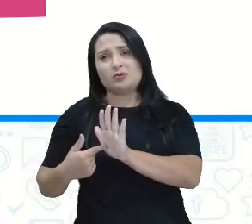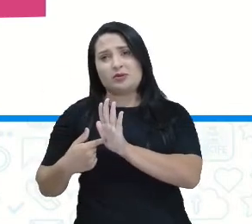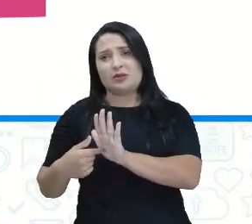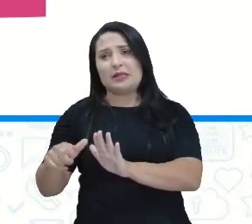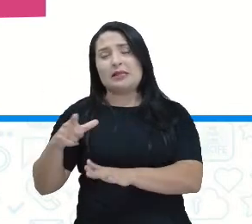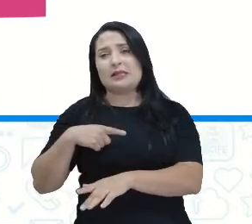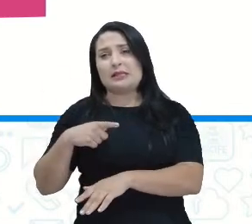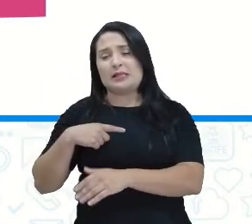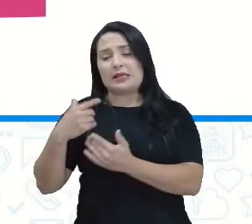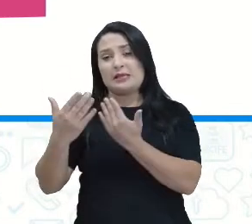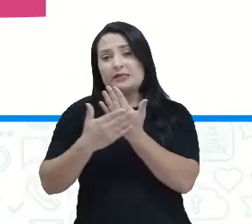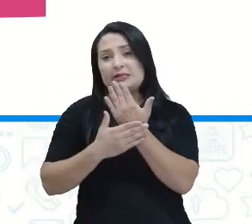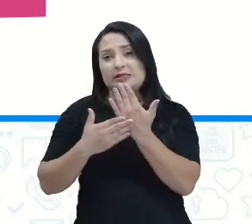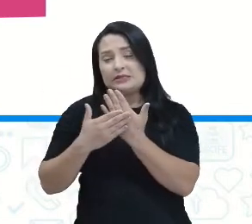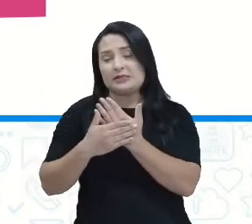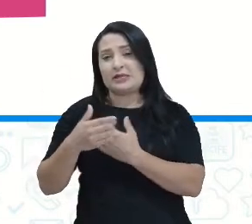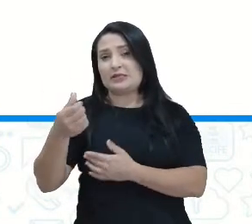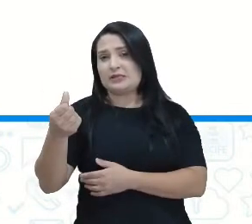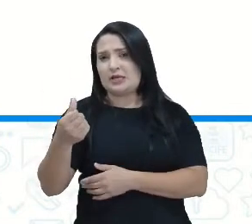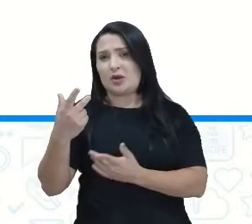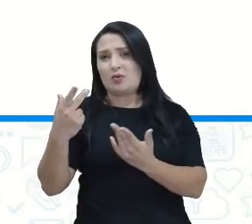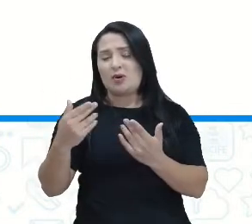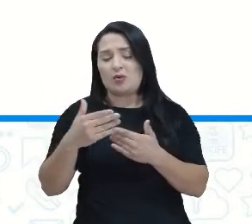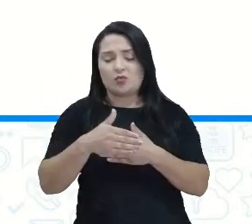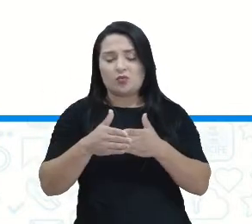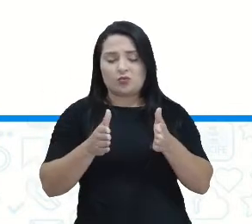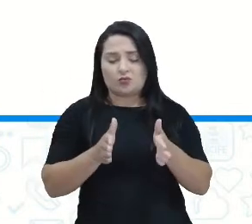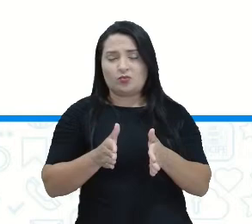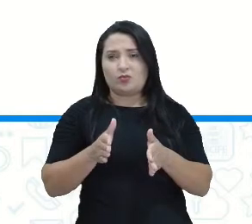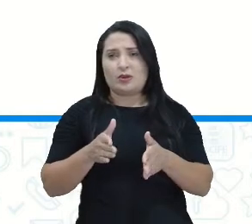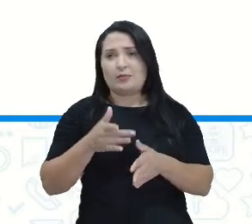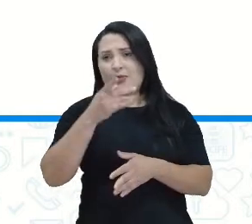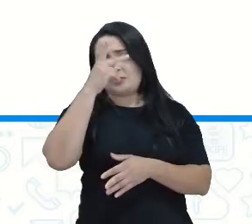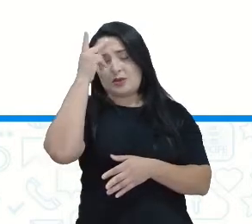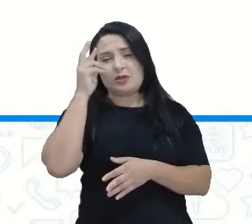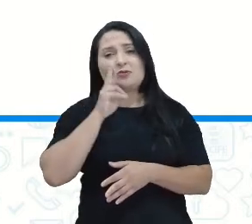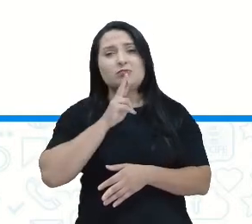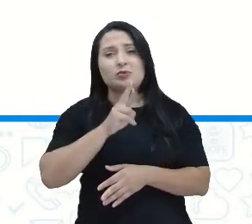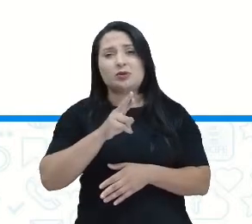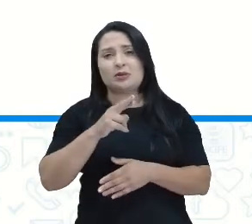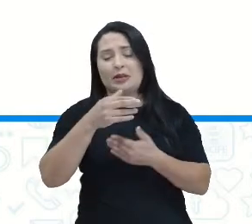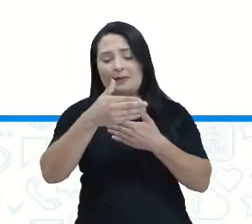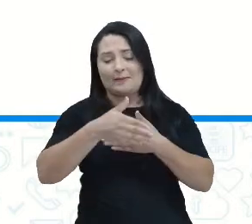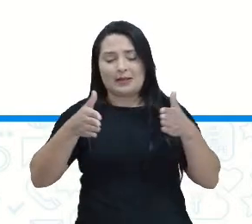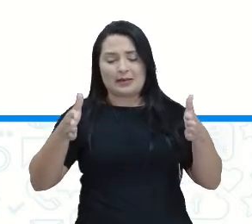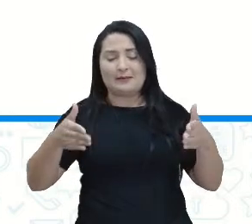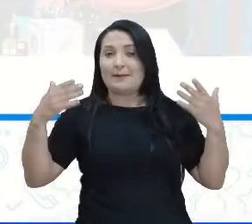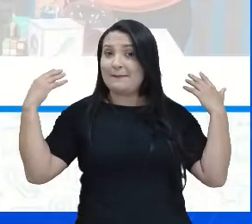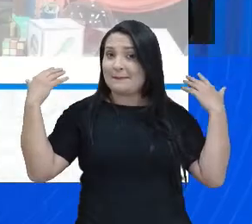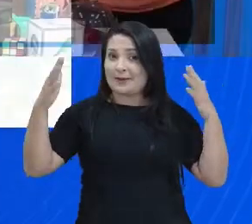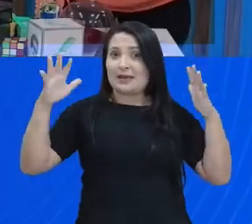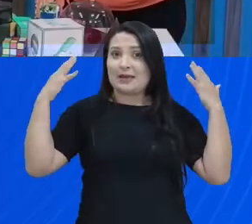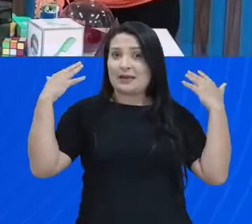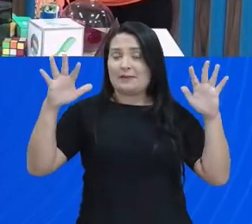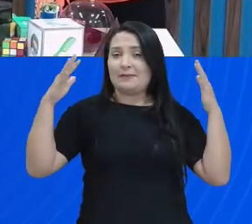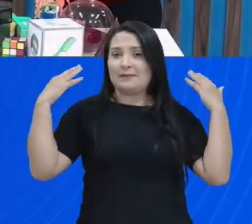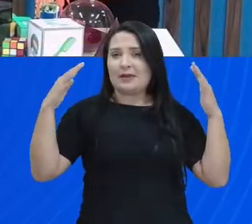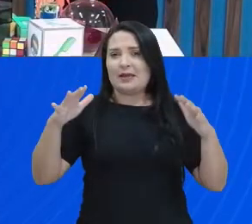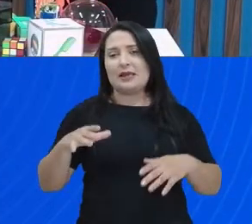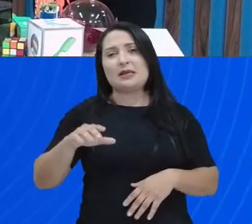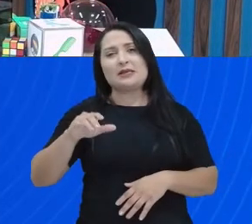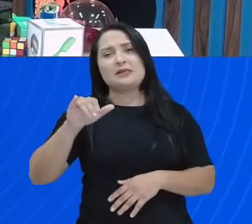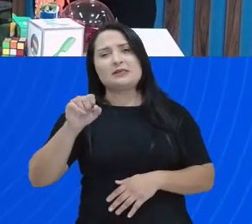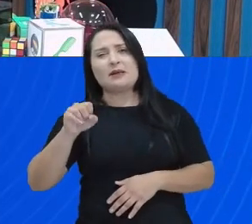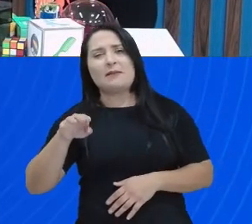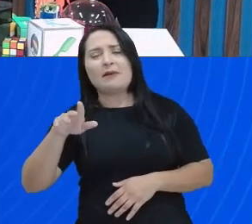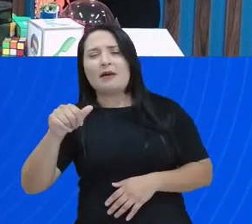possuem 6 faces igual a um cubo. Então, para quem respondeu paralelepípedo, Parabéns. A Isabela se confundiu um